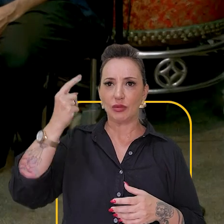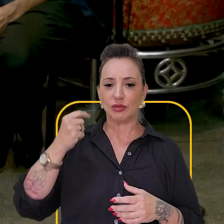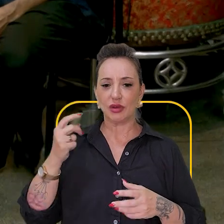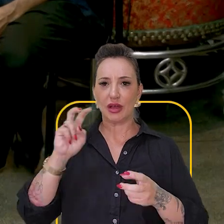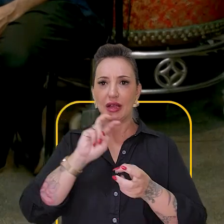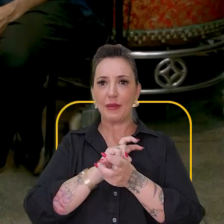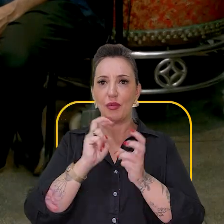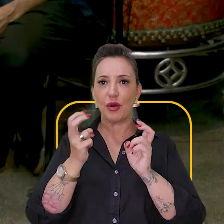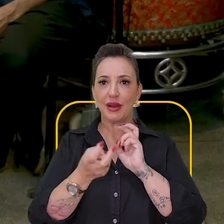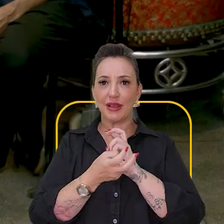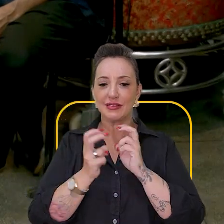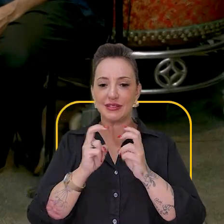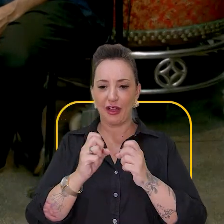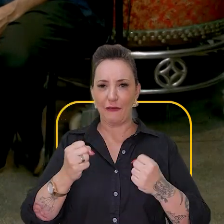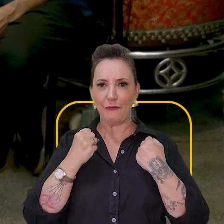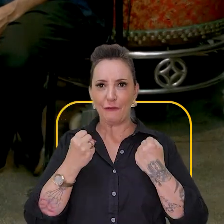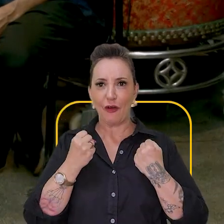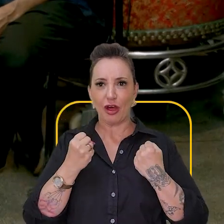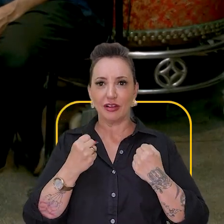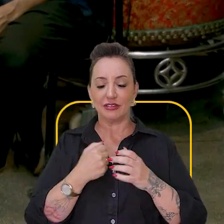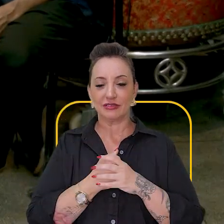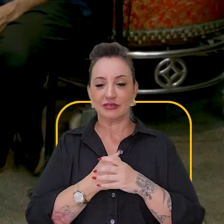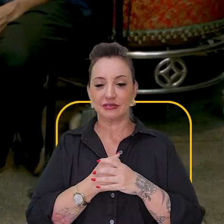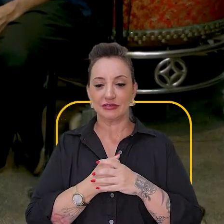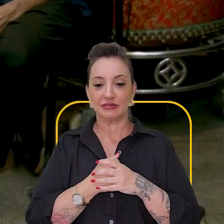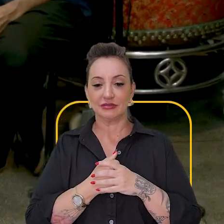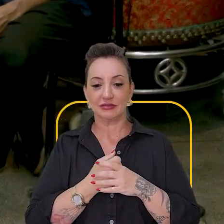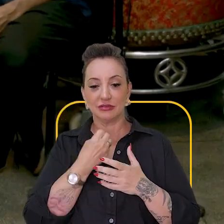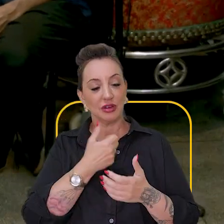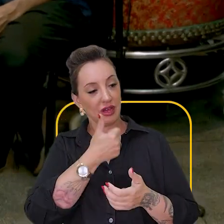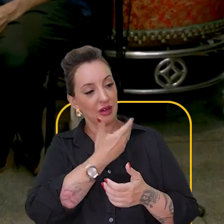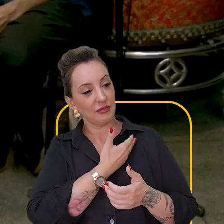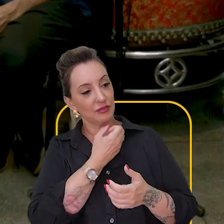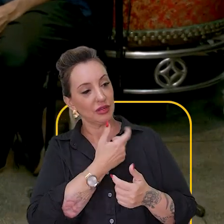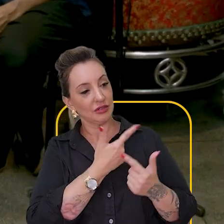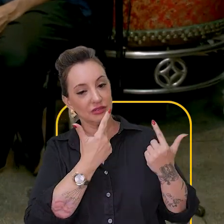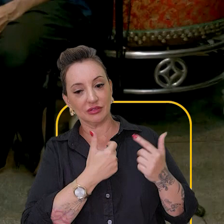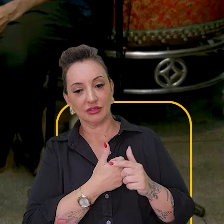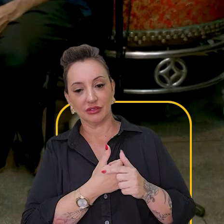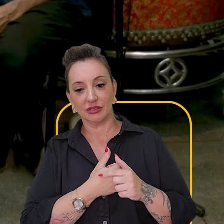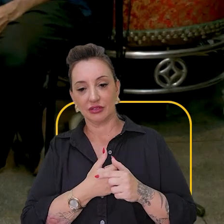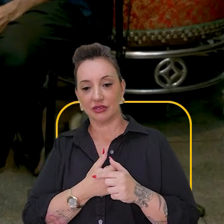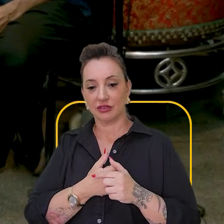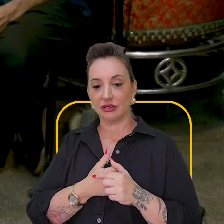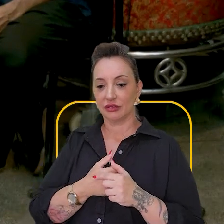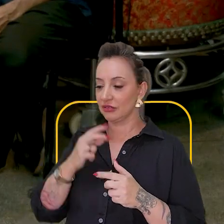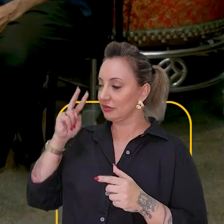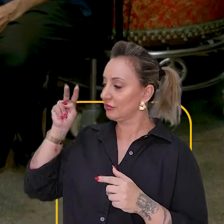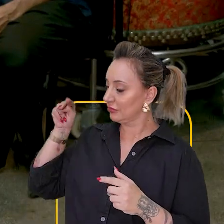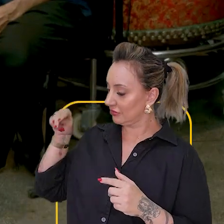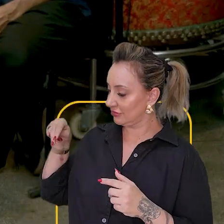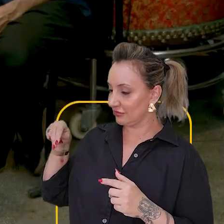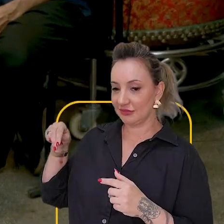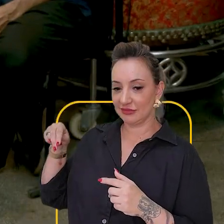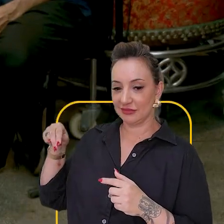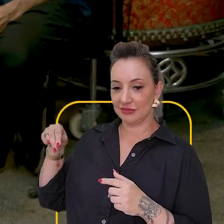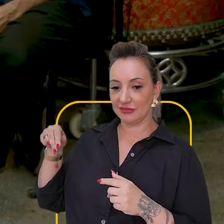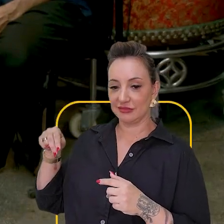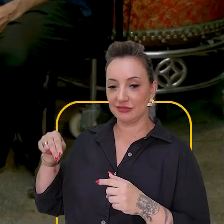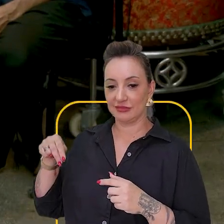tamanho capoeirista forte eu virei para ele e falei ô amigo boa sorte aí o cara olhou para mim e fez